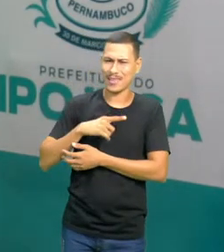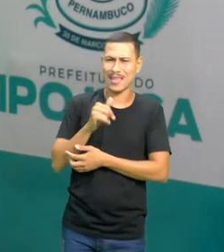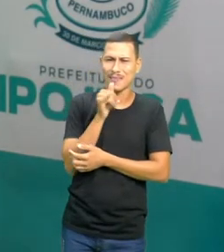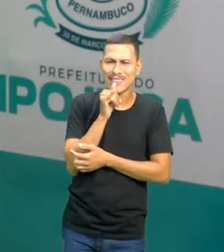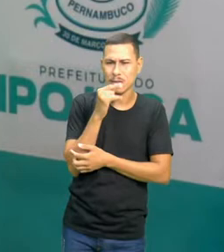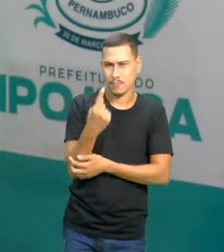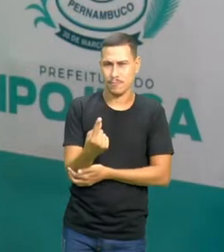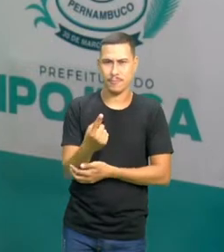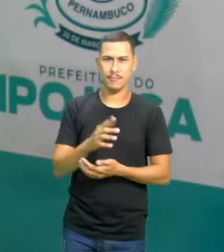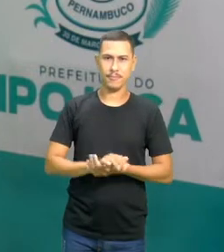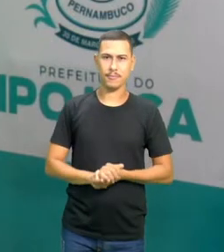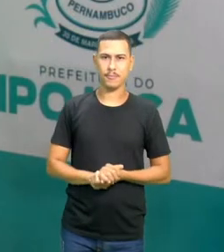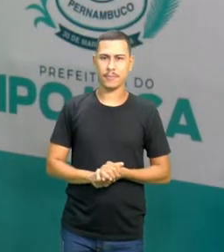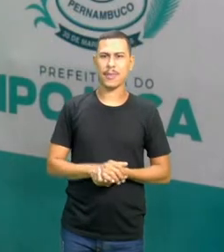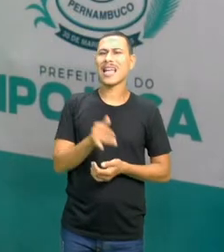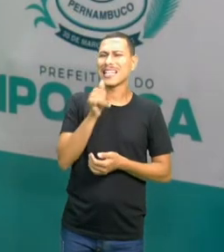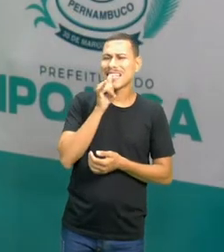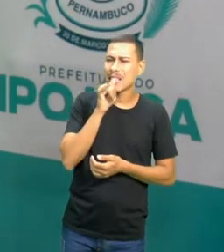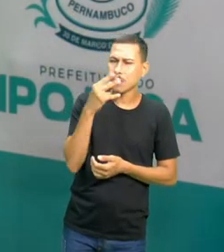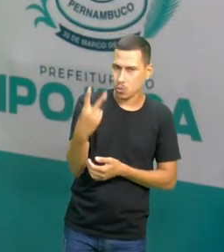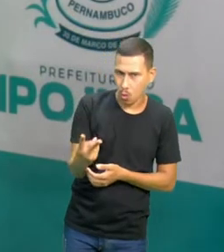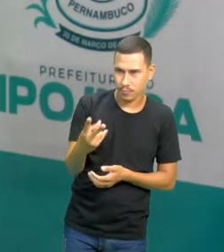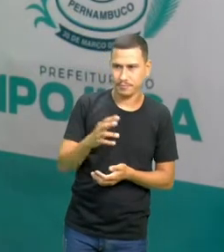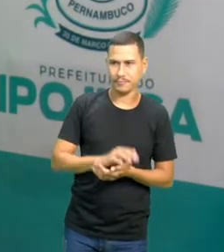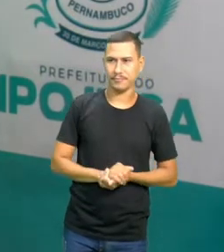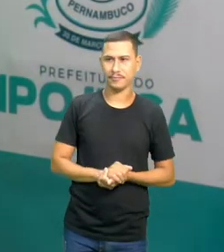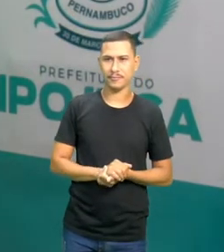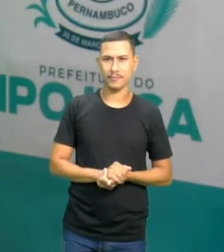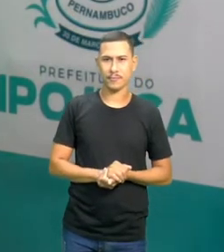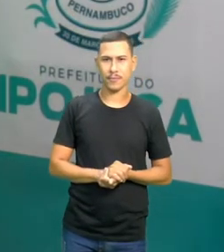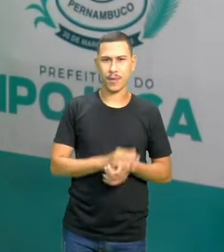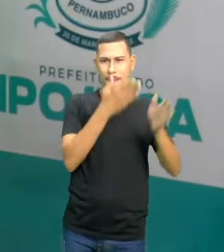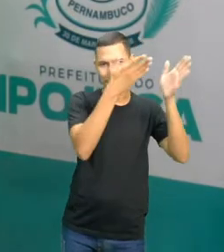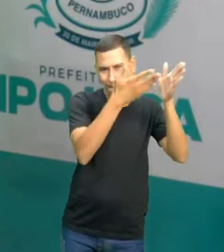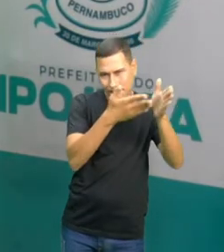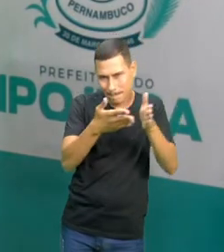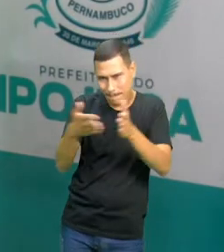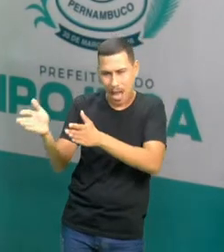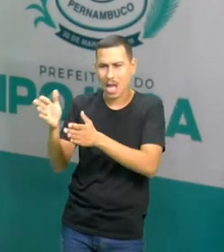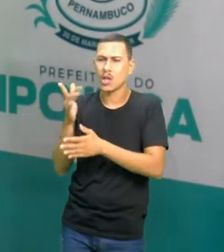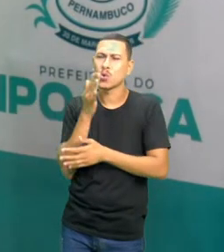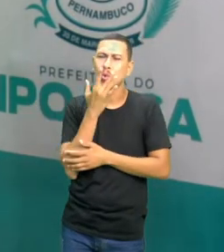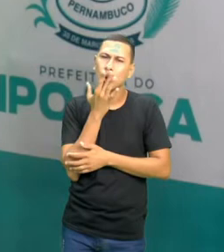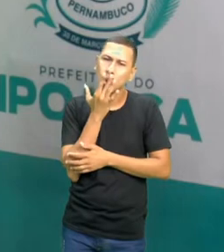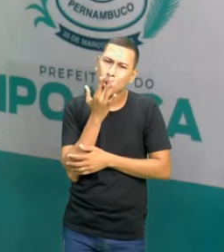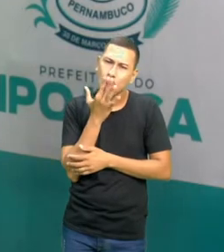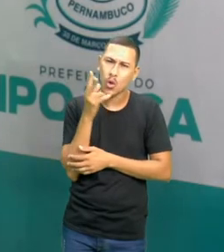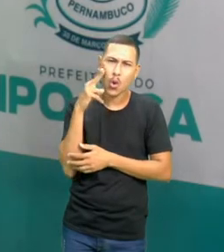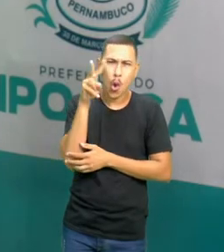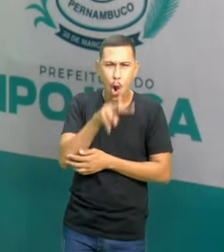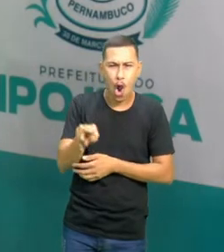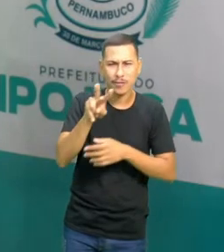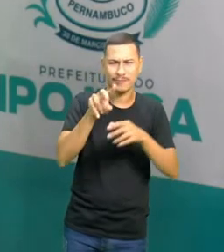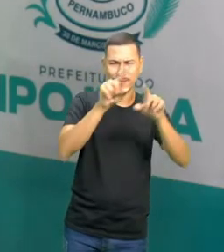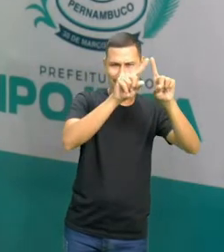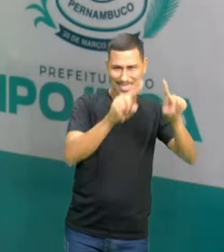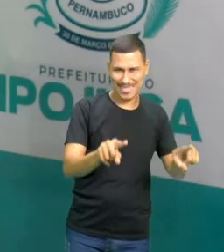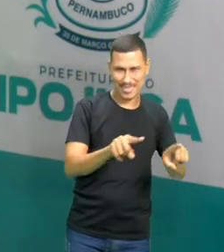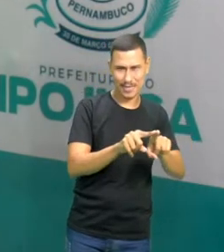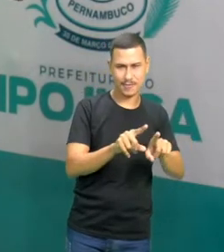1. E no exemplo 2, a gente tem uma sequência padrão de cores nos